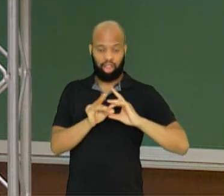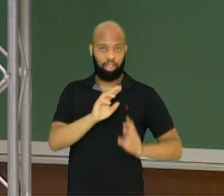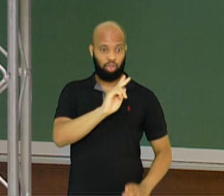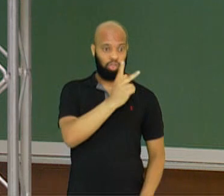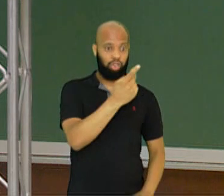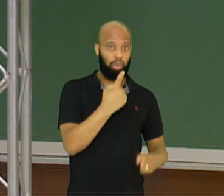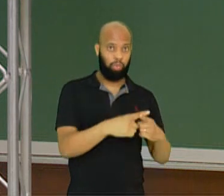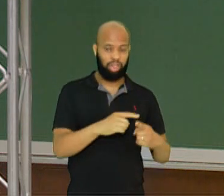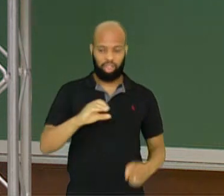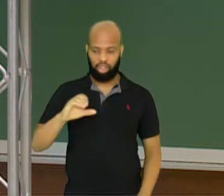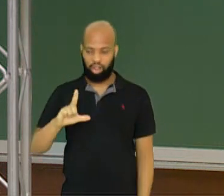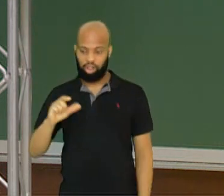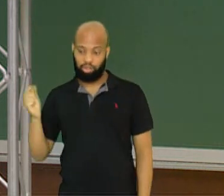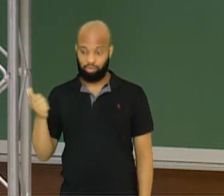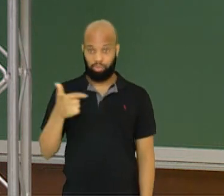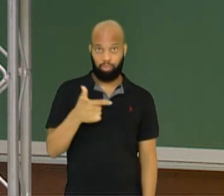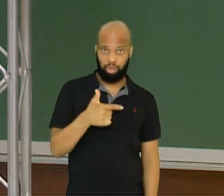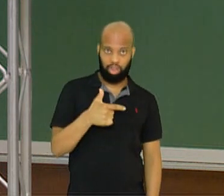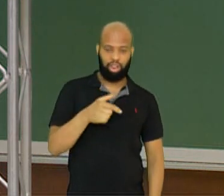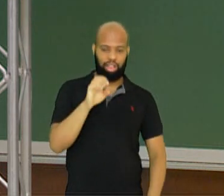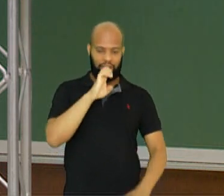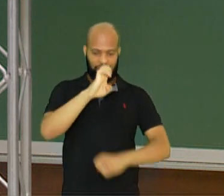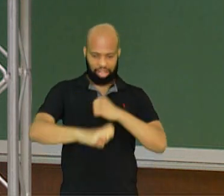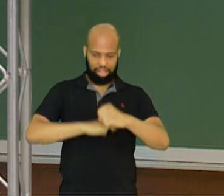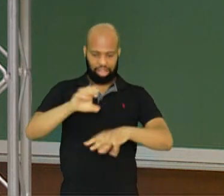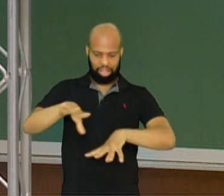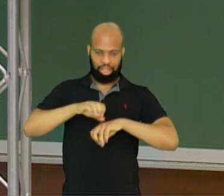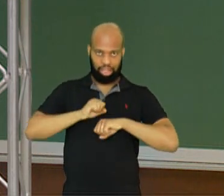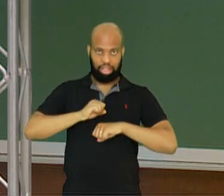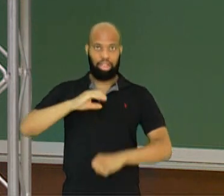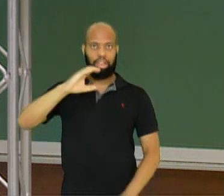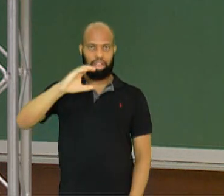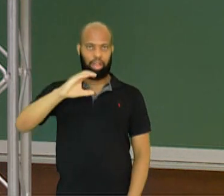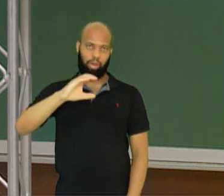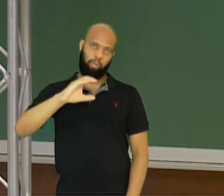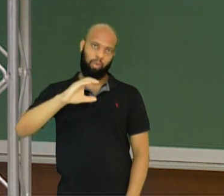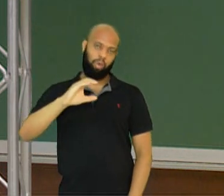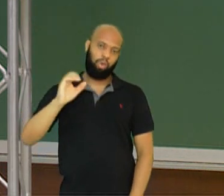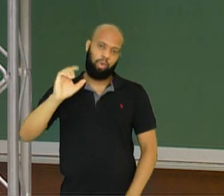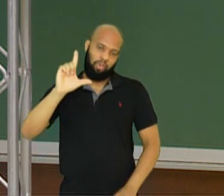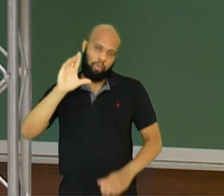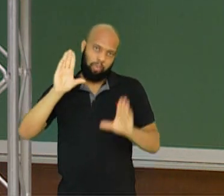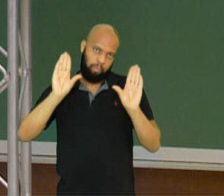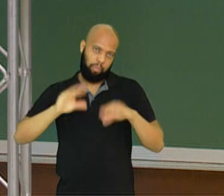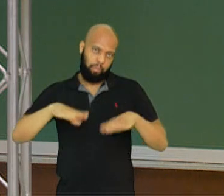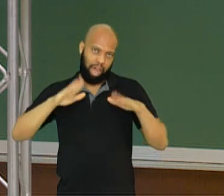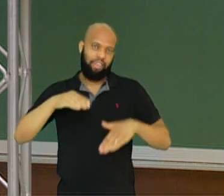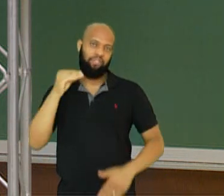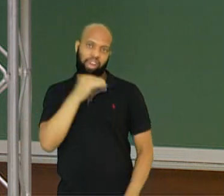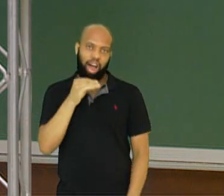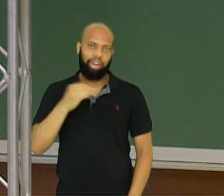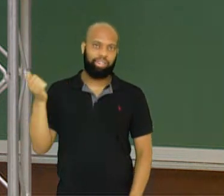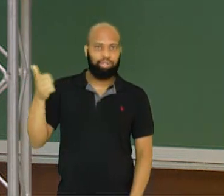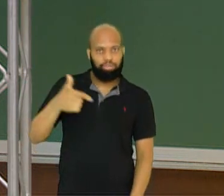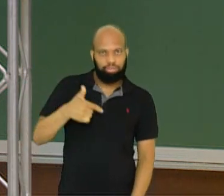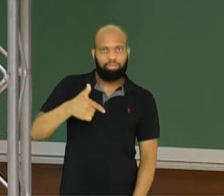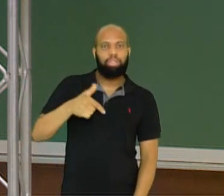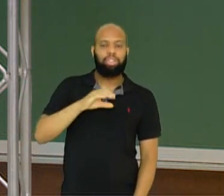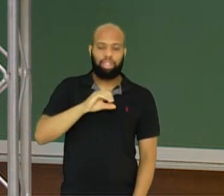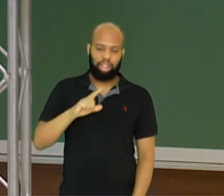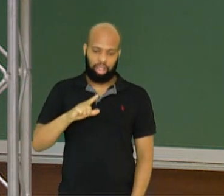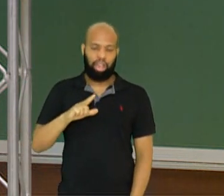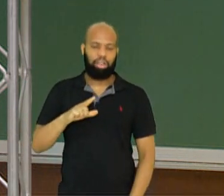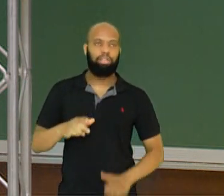hidrogênio, porque ele é mais eletronegativo, e o carbono é eletropositivo. Esse carbono é mais eletronegativo que o